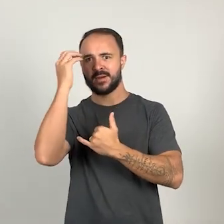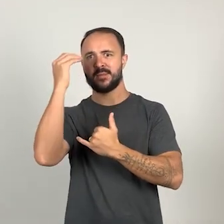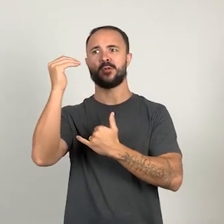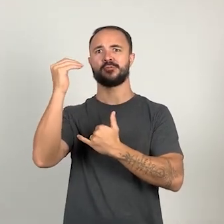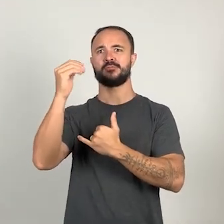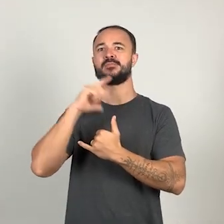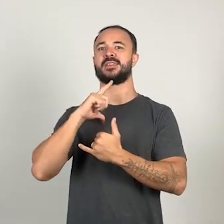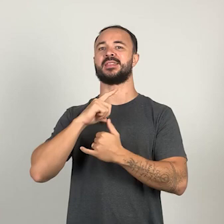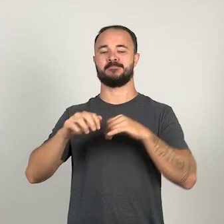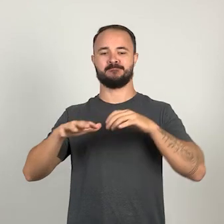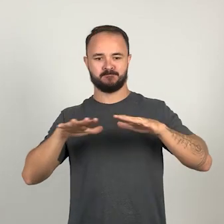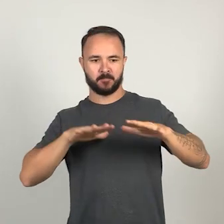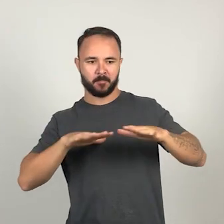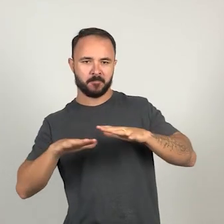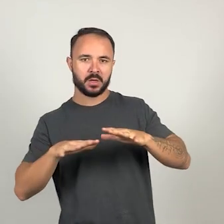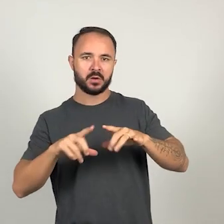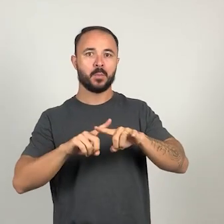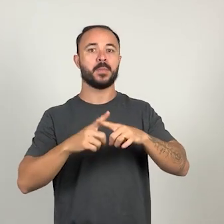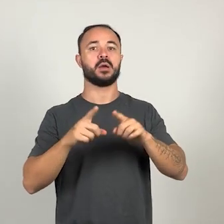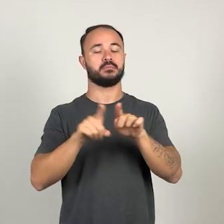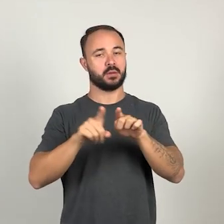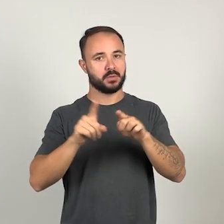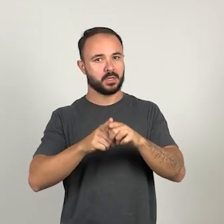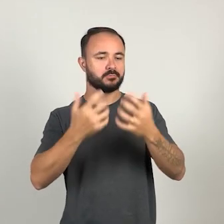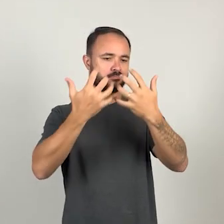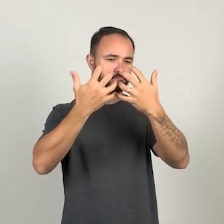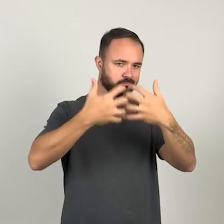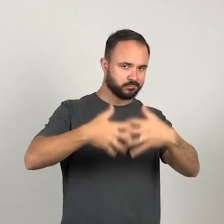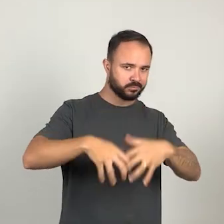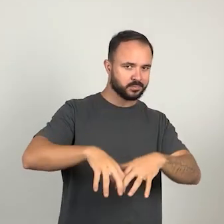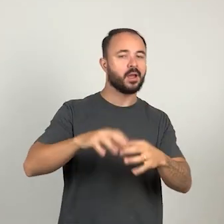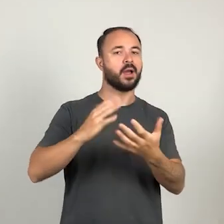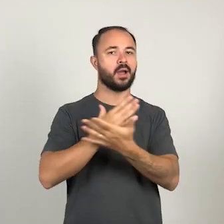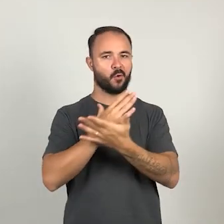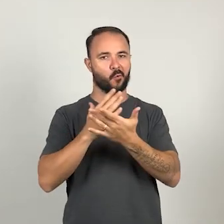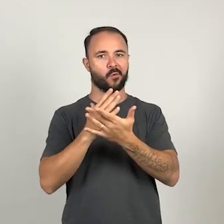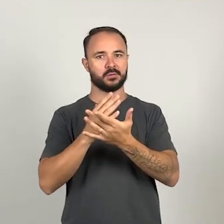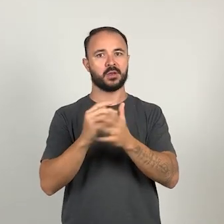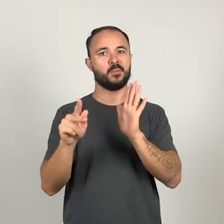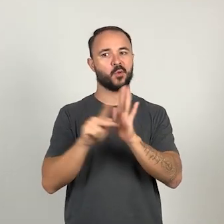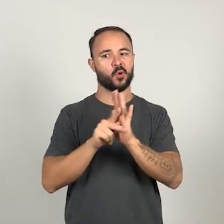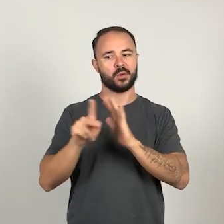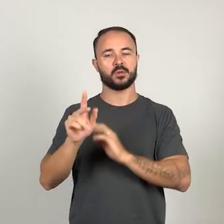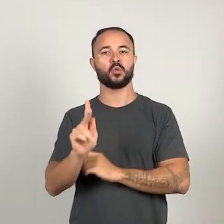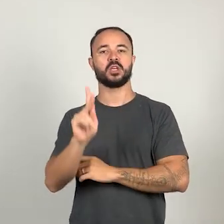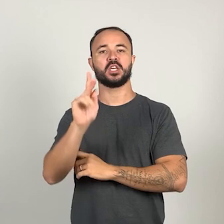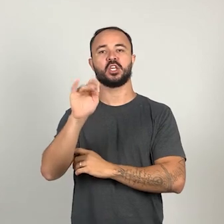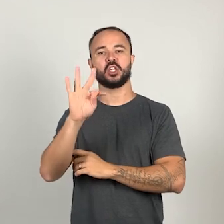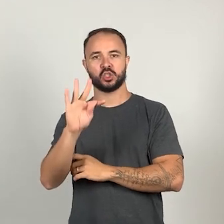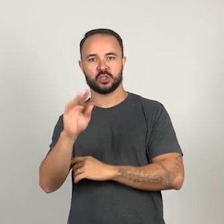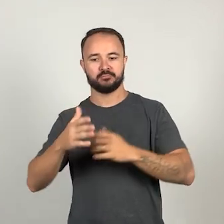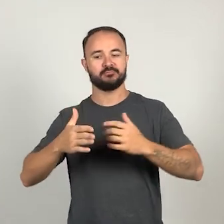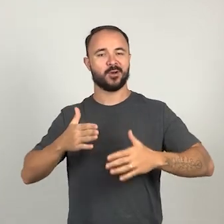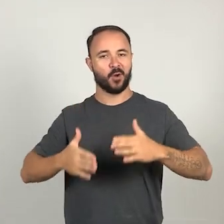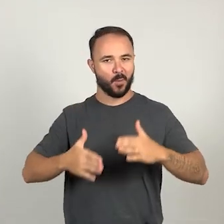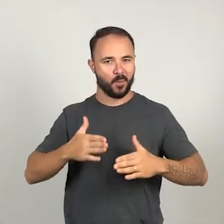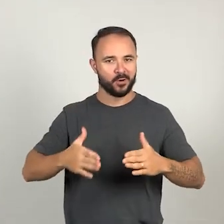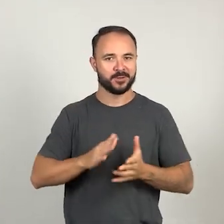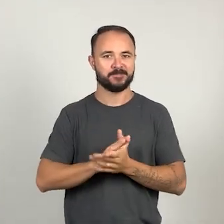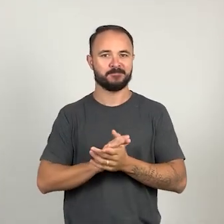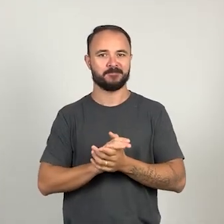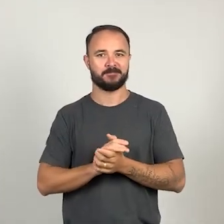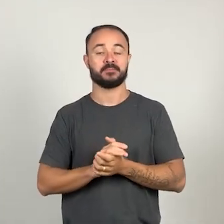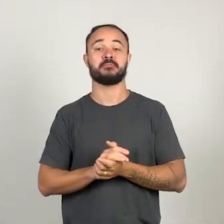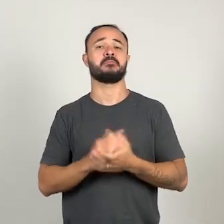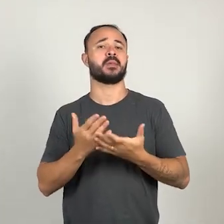envolve movimento, mas também envolve algumas engrenagens através do nosso kit de robótica. E esse movimento é através do